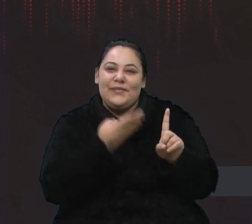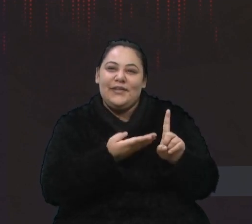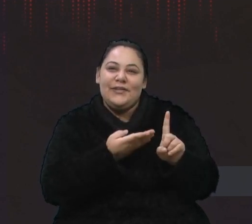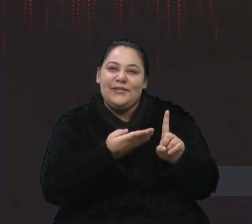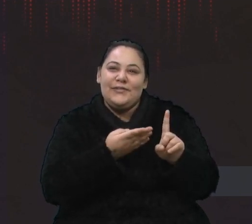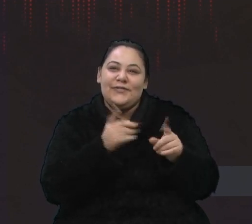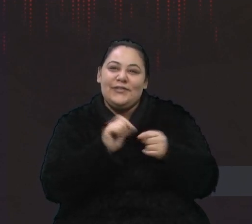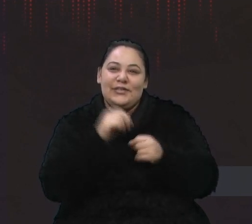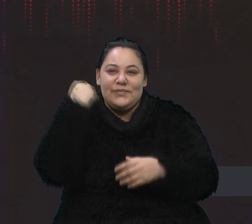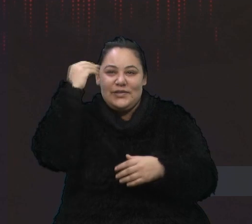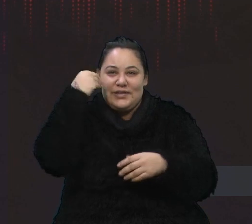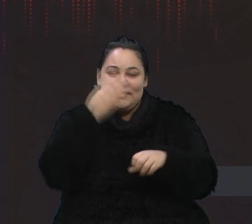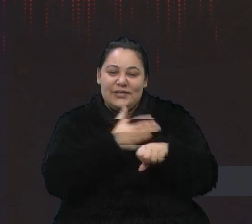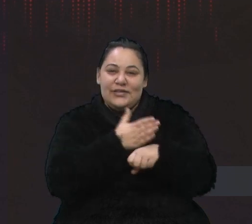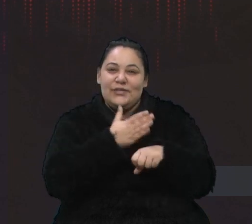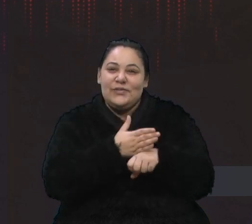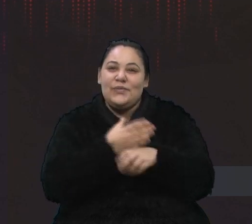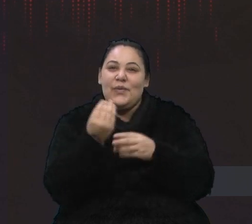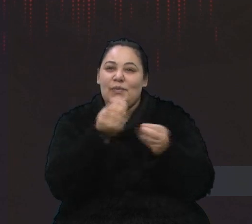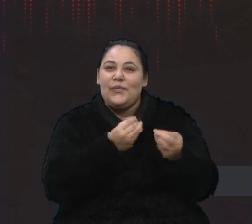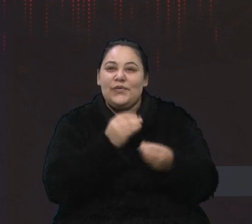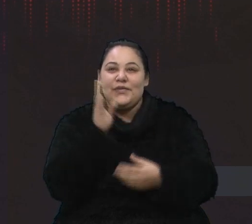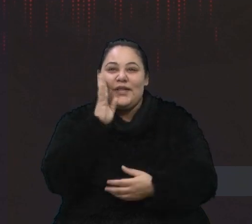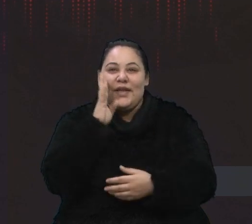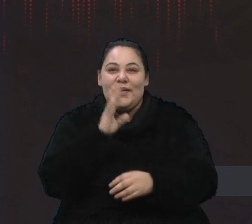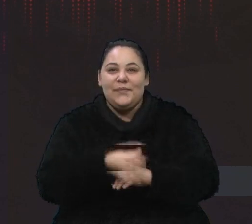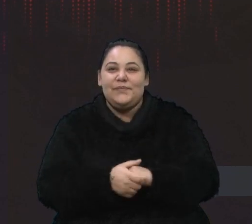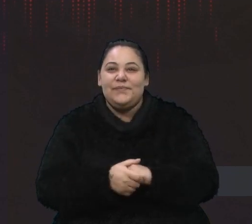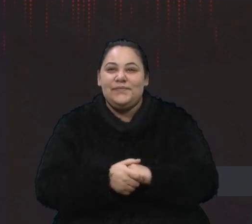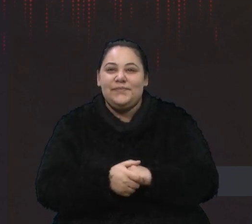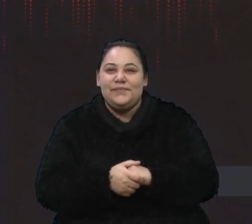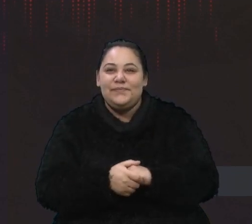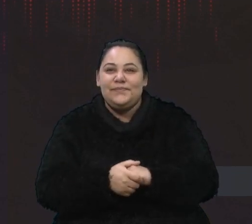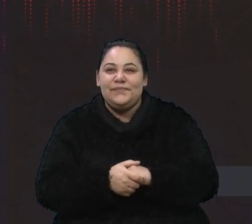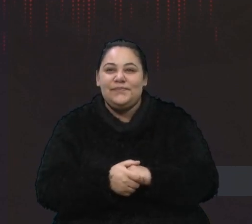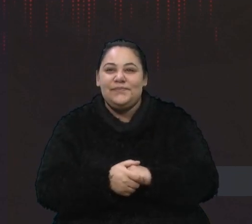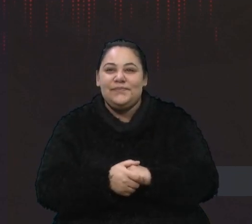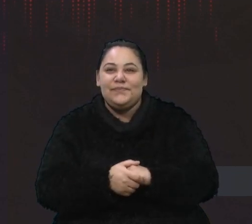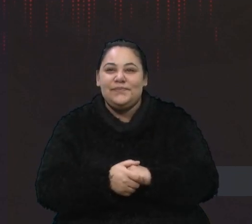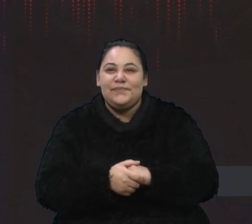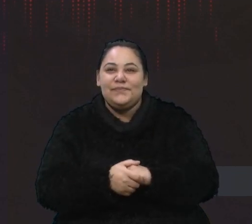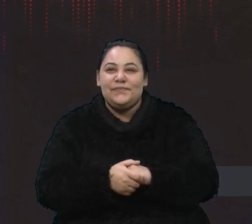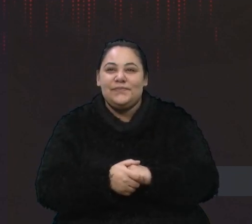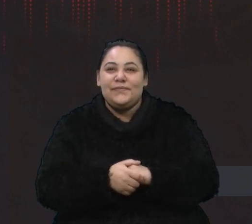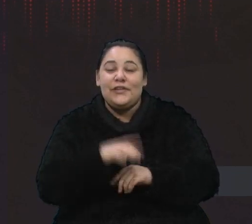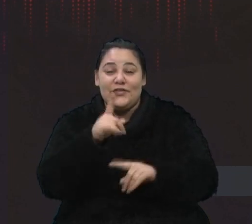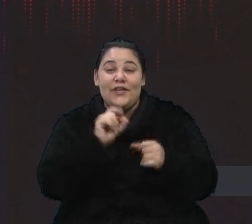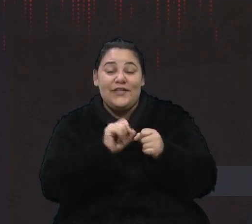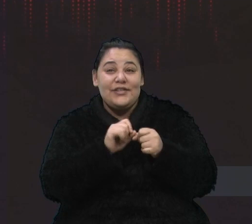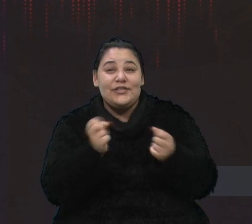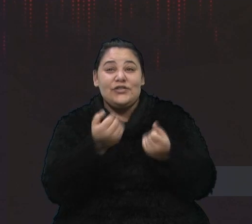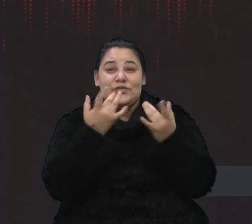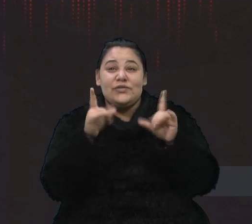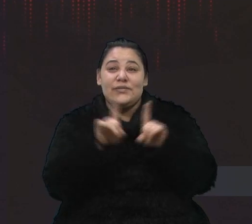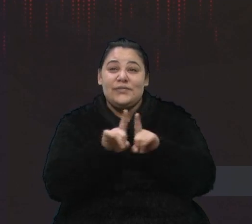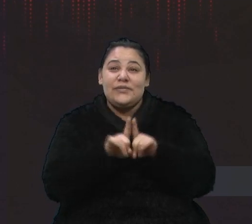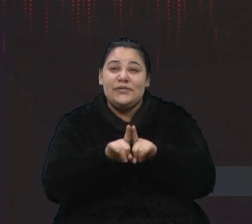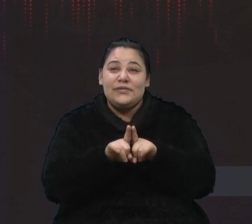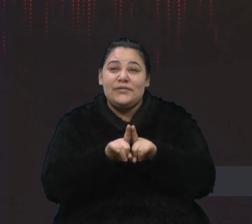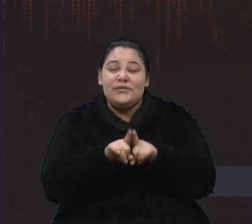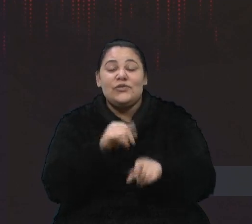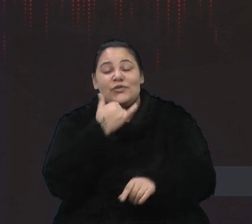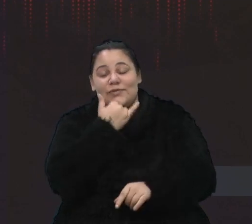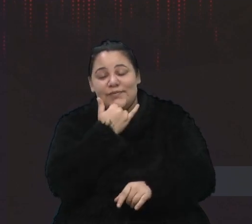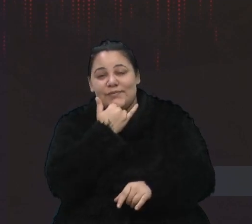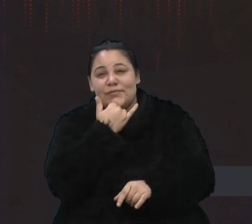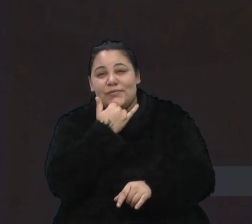palco, demonstrar tudo o amor e carinho que tem pela dança. Eu não estarei presente fazendo show, mas meu coração está sempre presente, tá? Isso aí sempre é